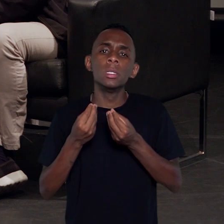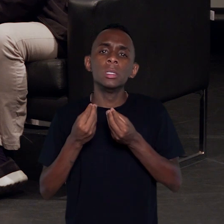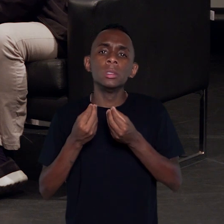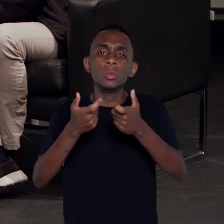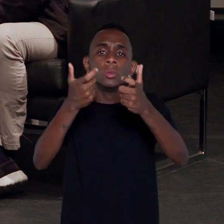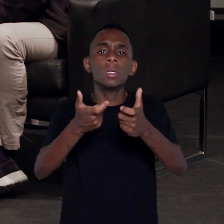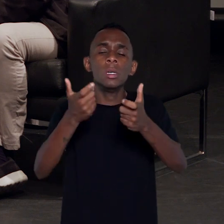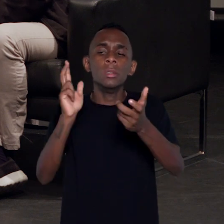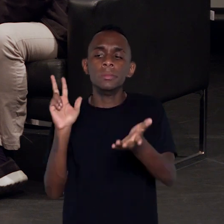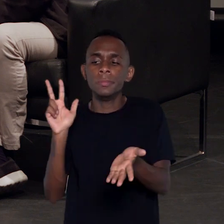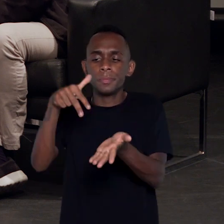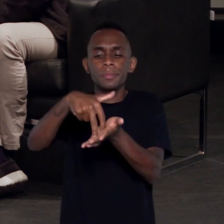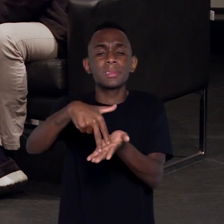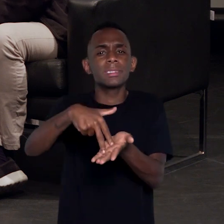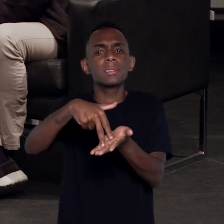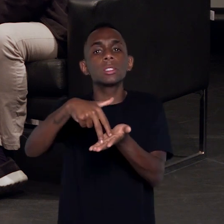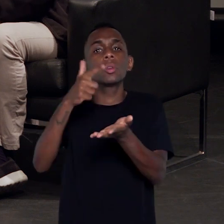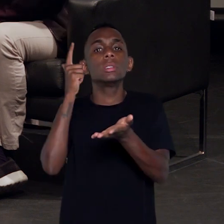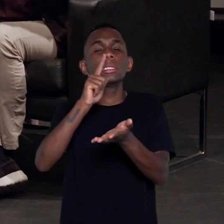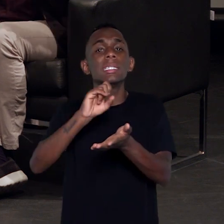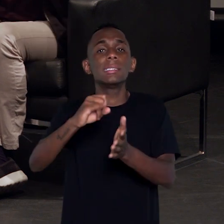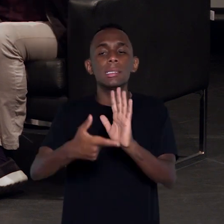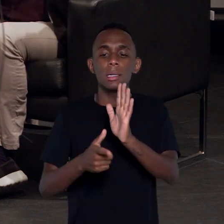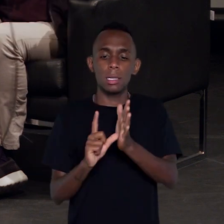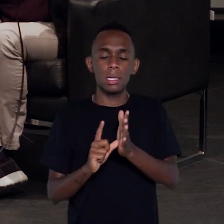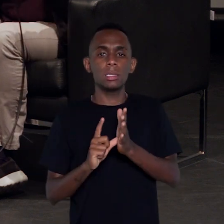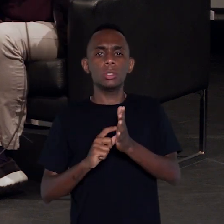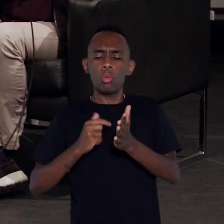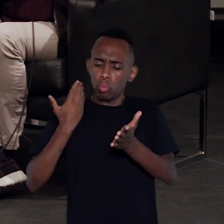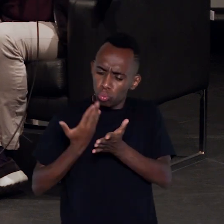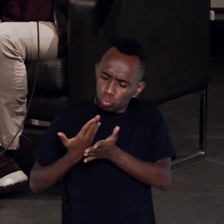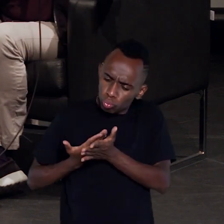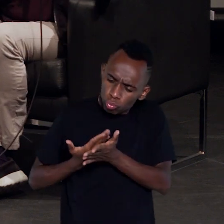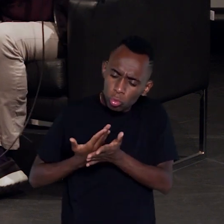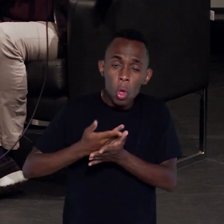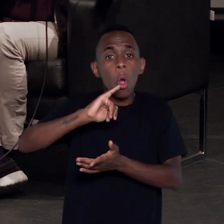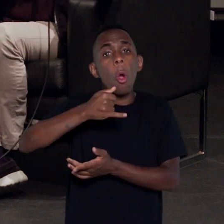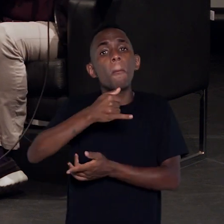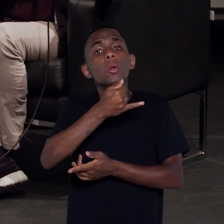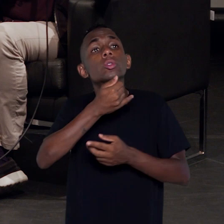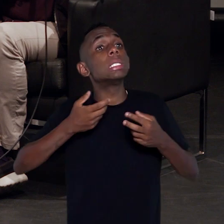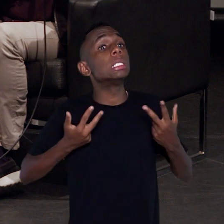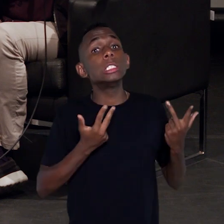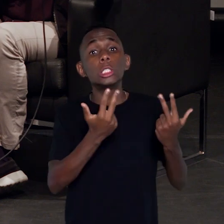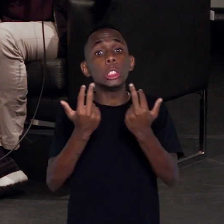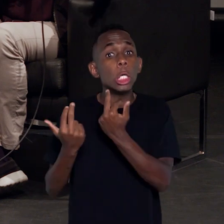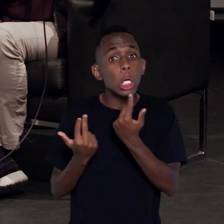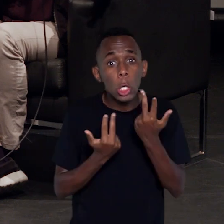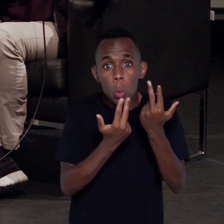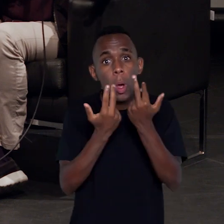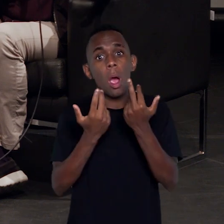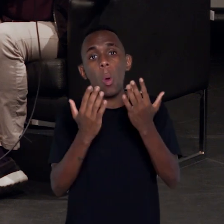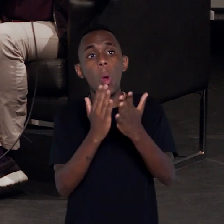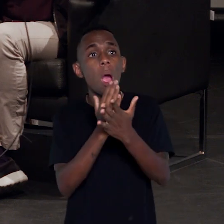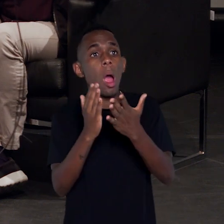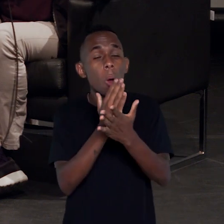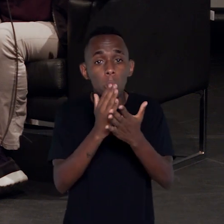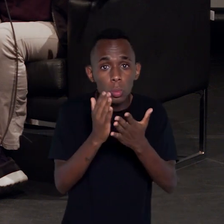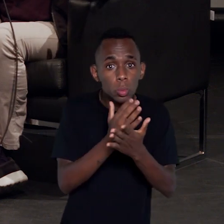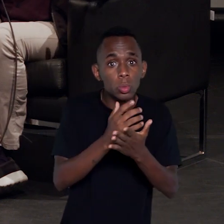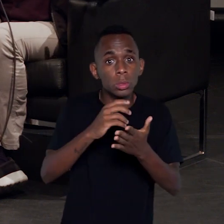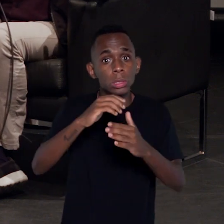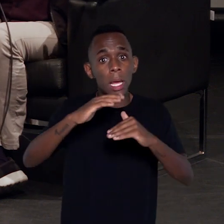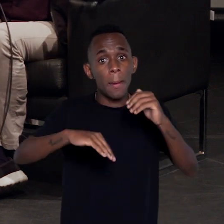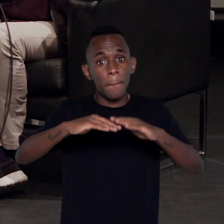tivesse tido uma educação formal, se ela tivesse tido as mesmas oportunidades que muitos autores